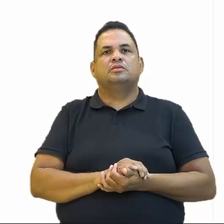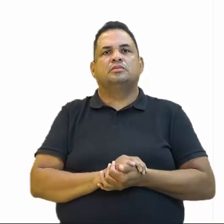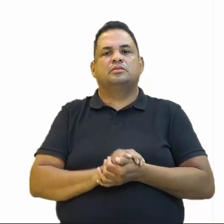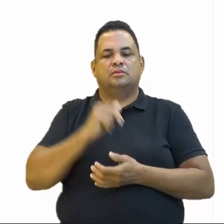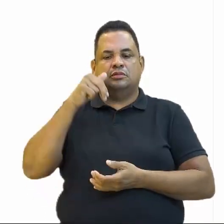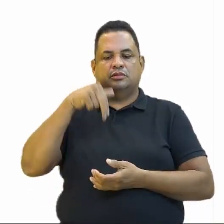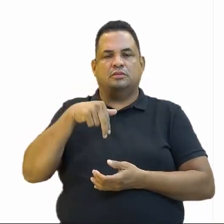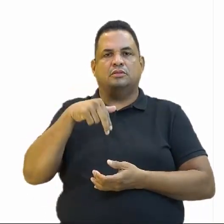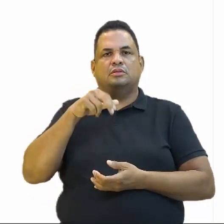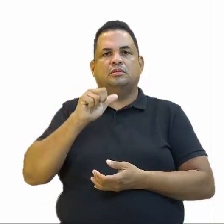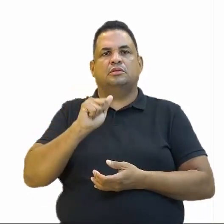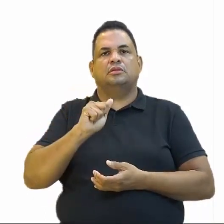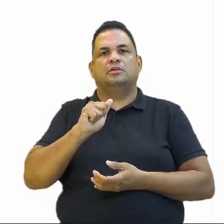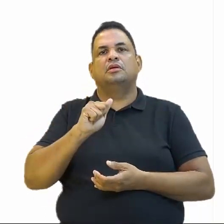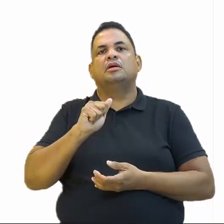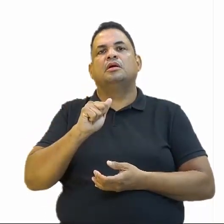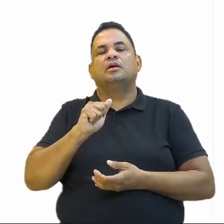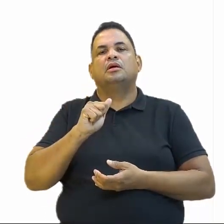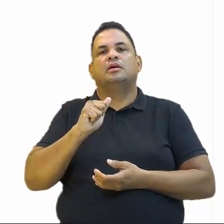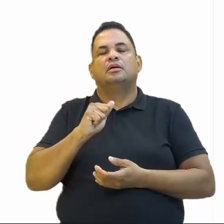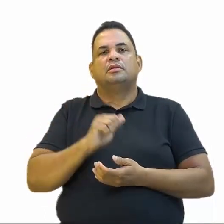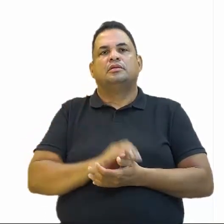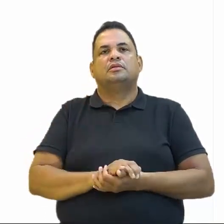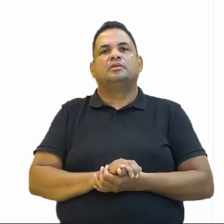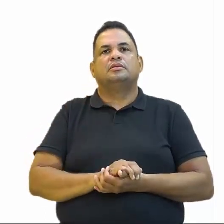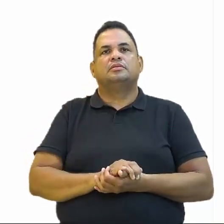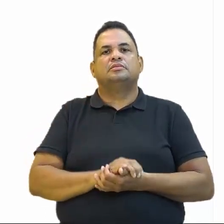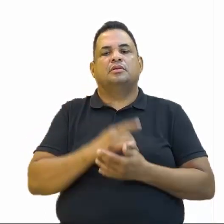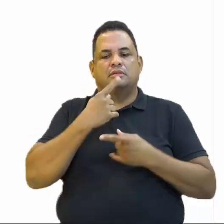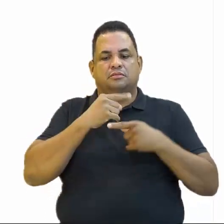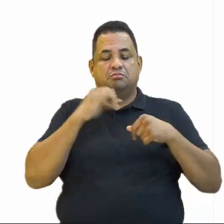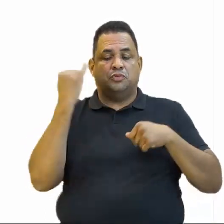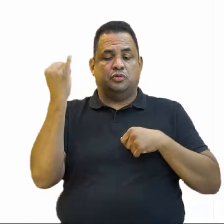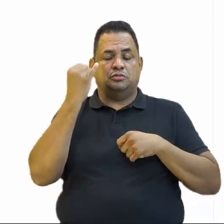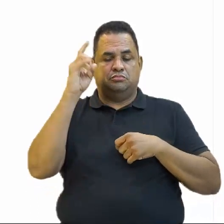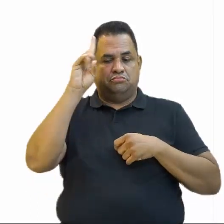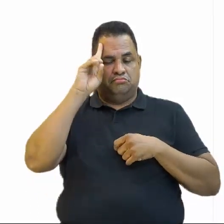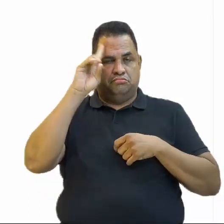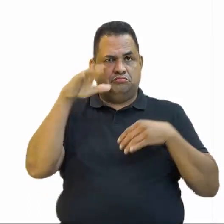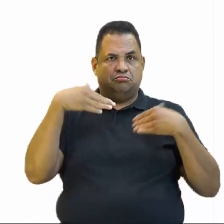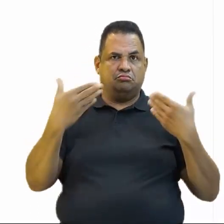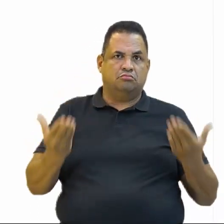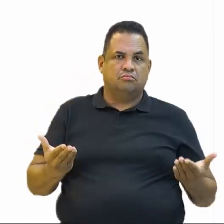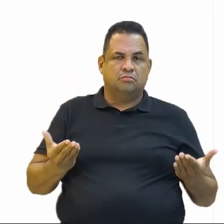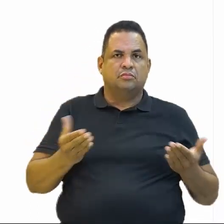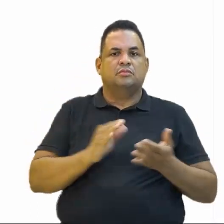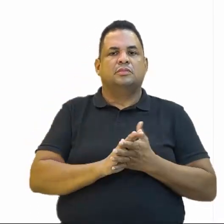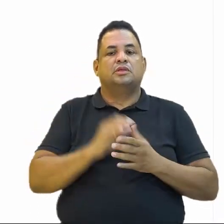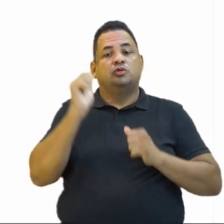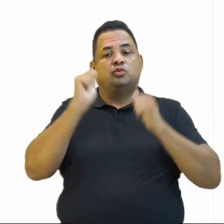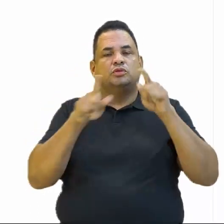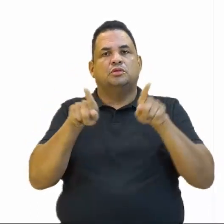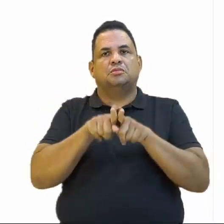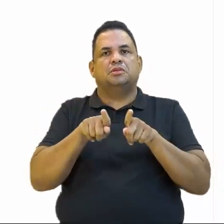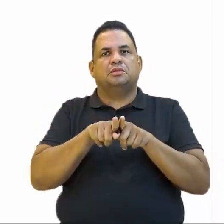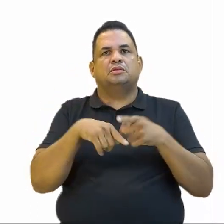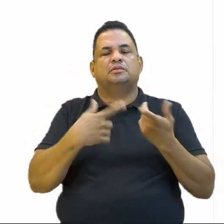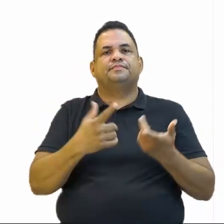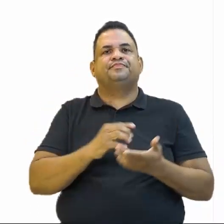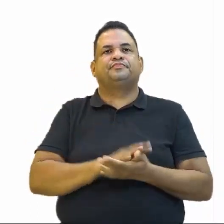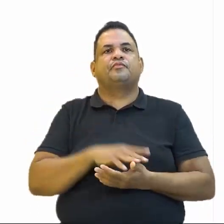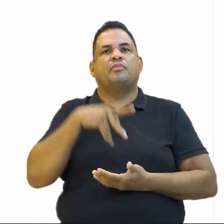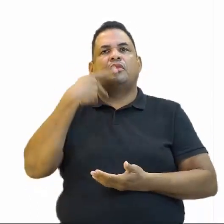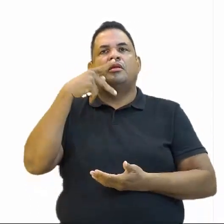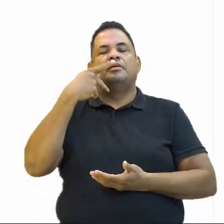que é um sal muito importante para o nosso dia a dia, não só para a gente como para a indústria. Falamos também